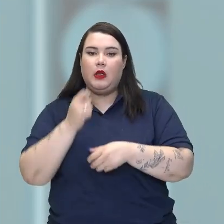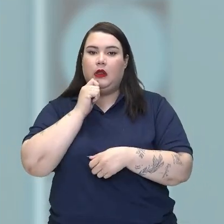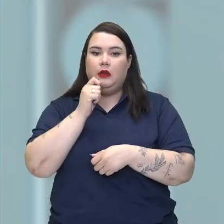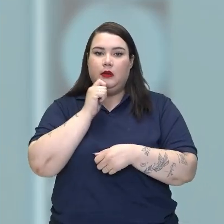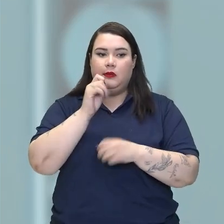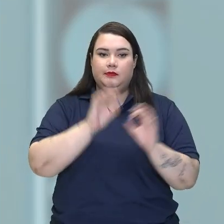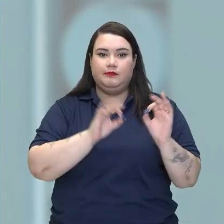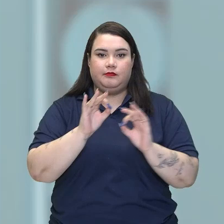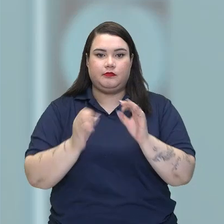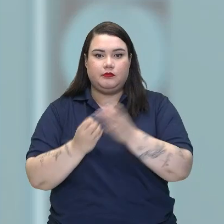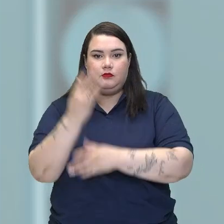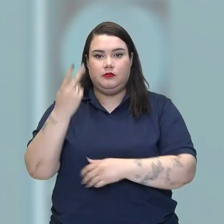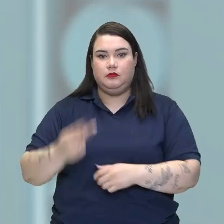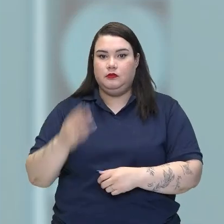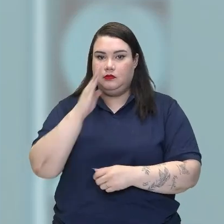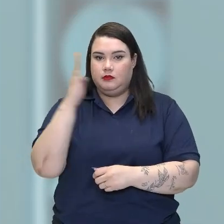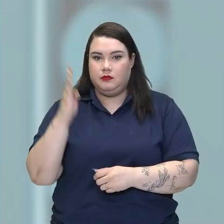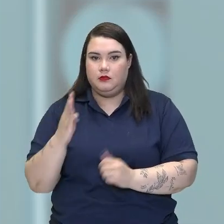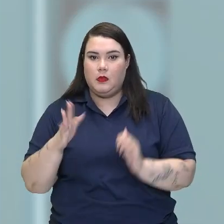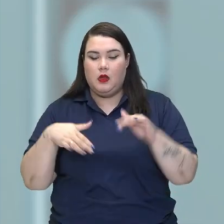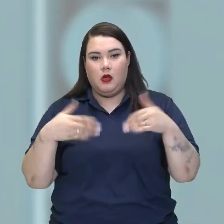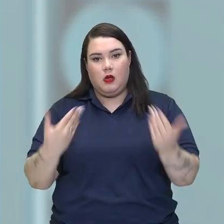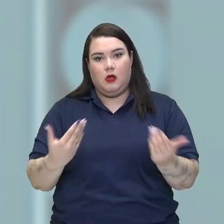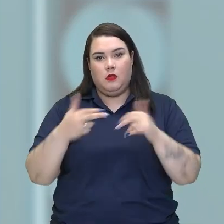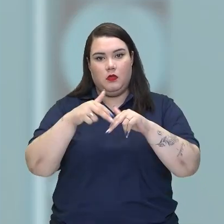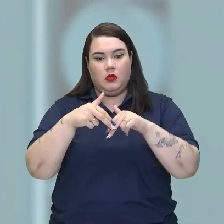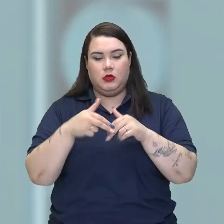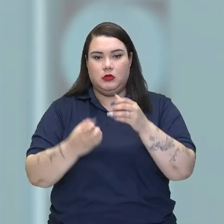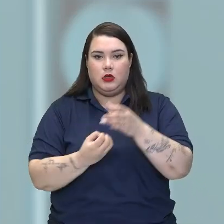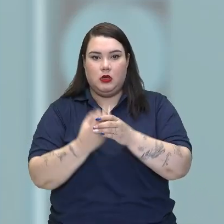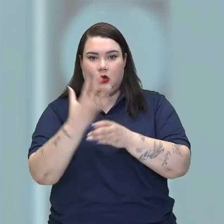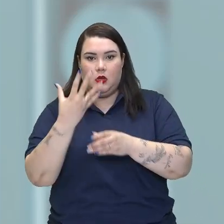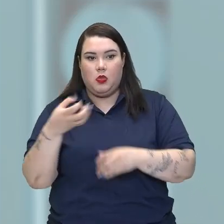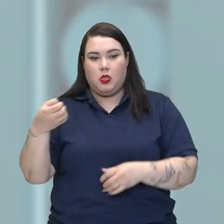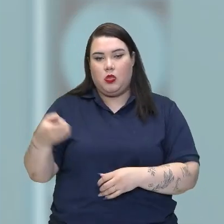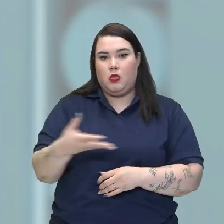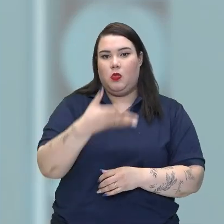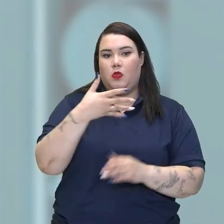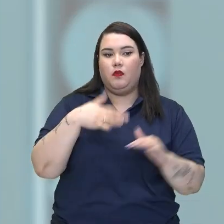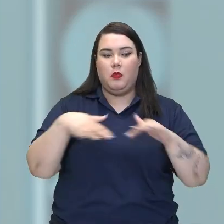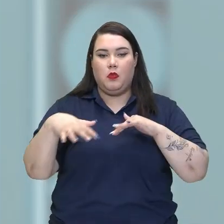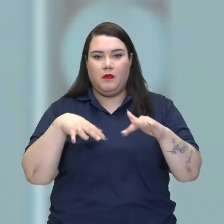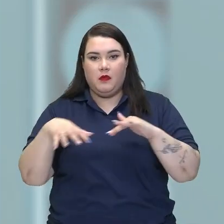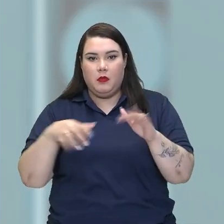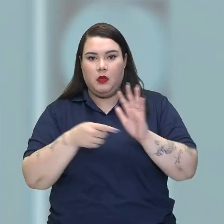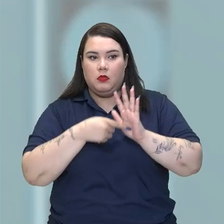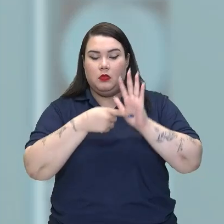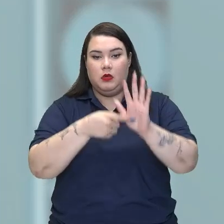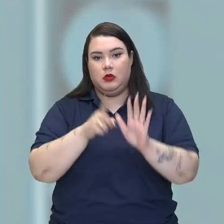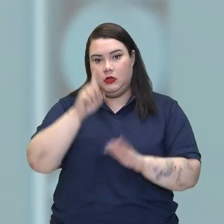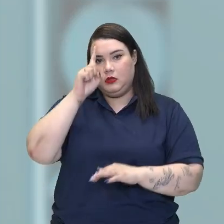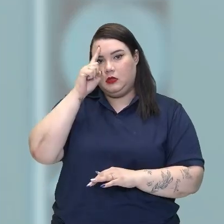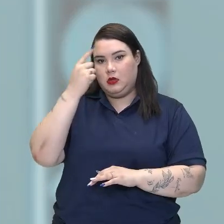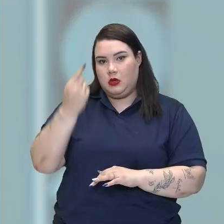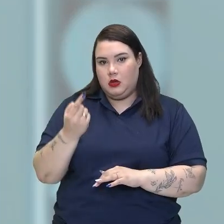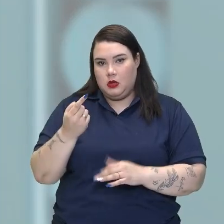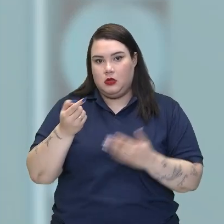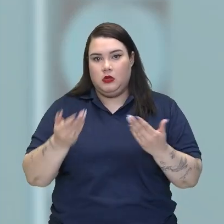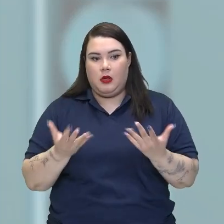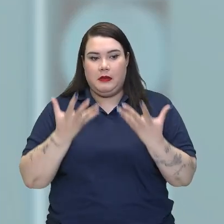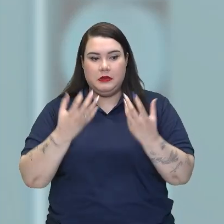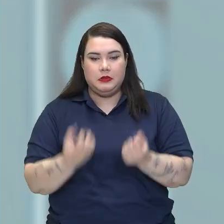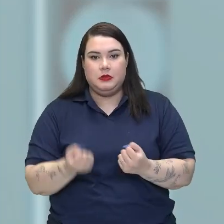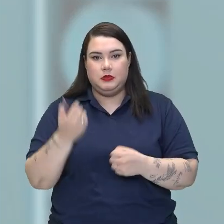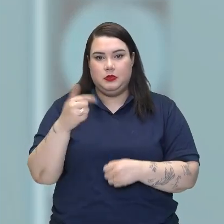sendo produzido no Brasil. Então, para isso, eles vão criar um movimento, apresentar suas ideias que não vão ser bem